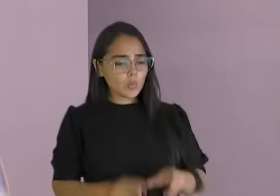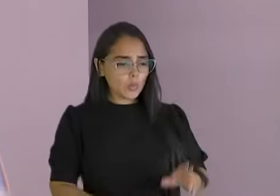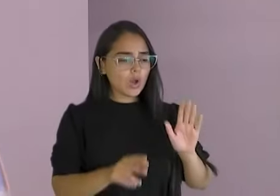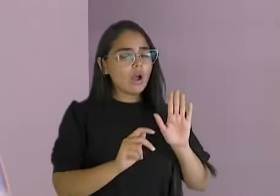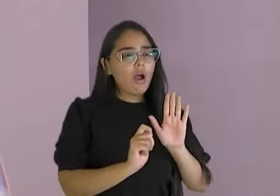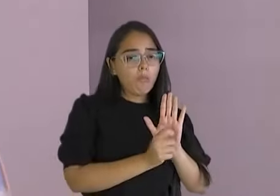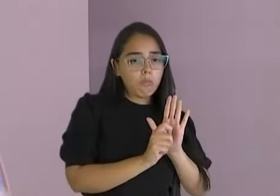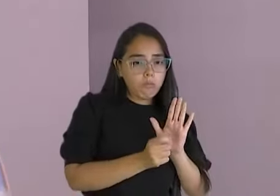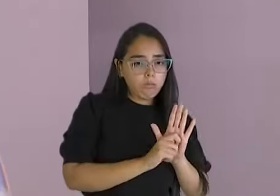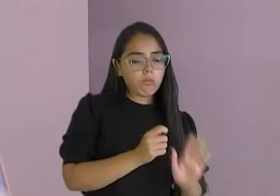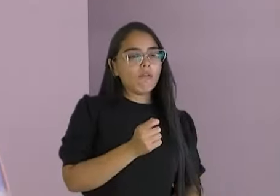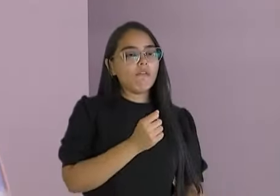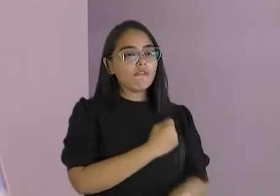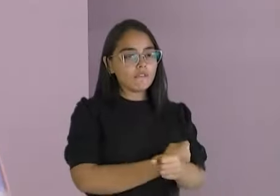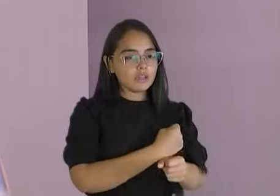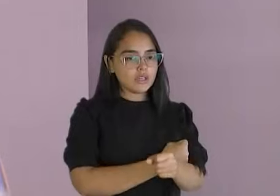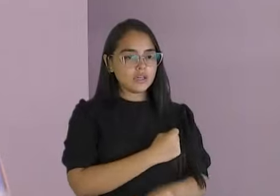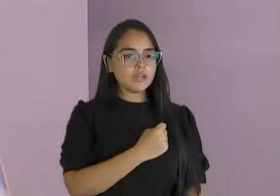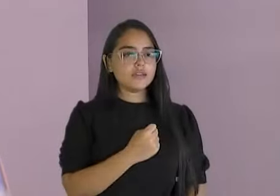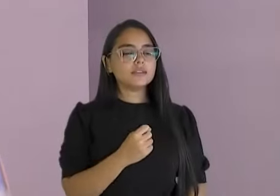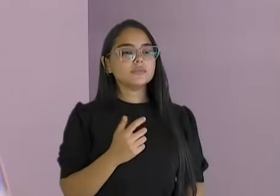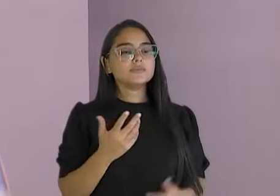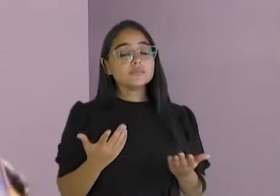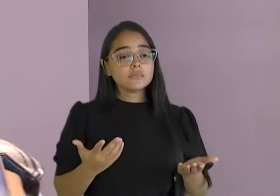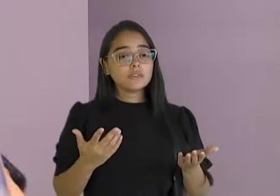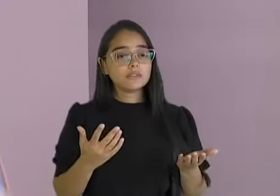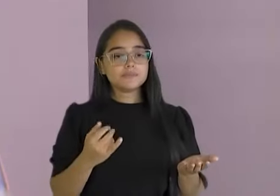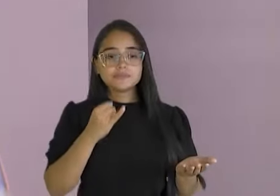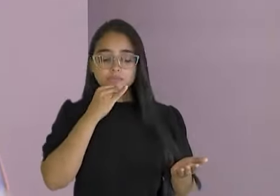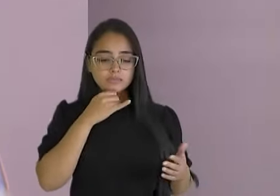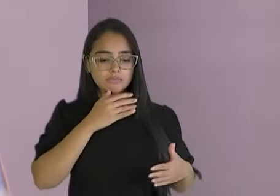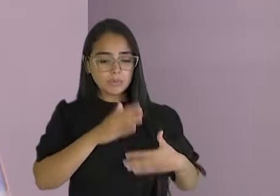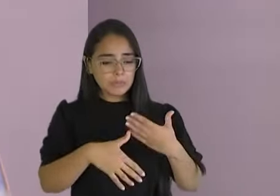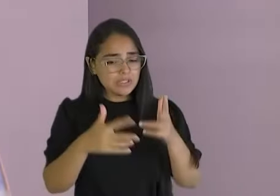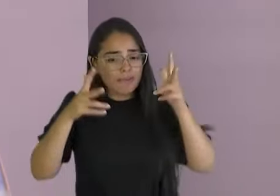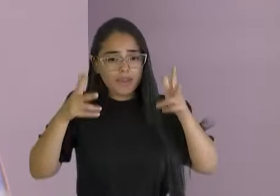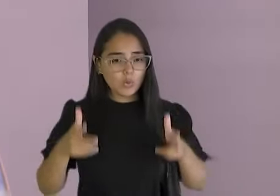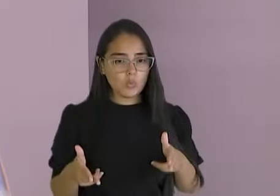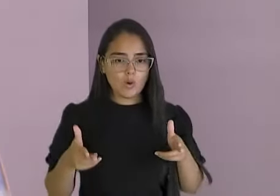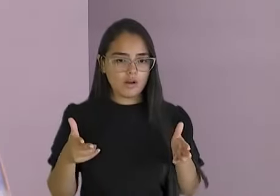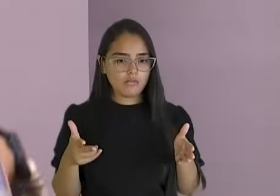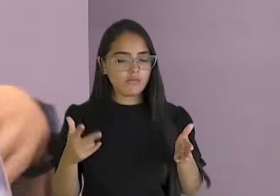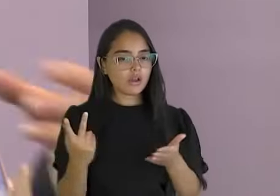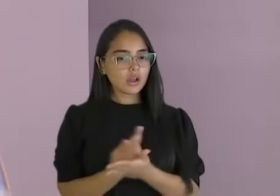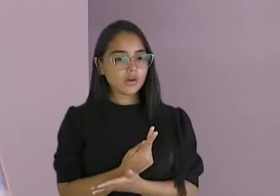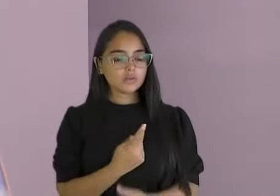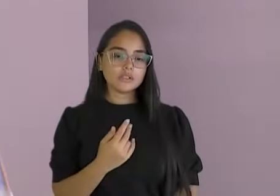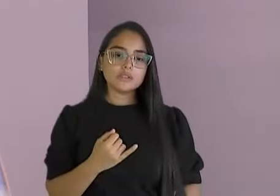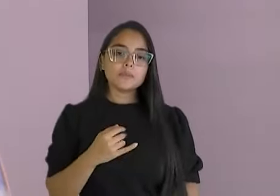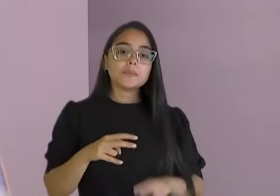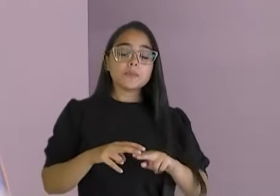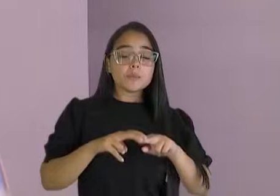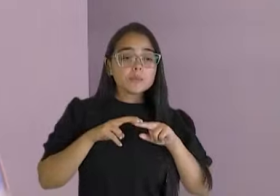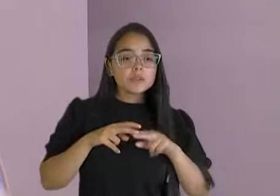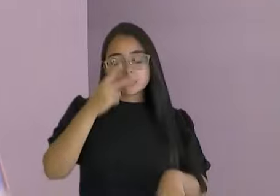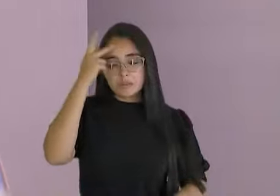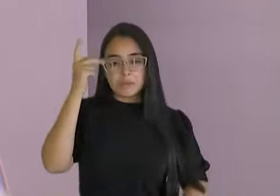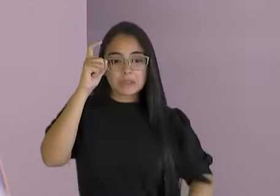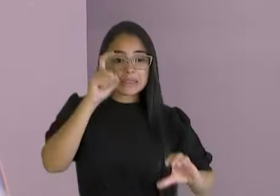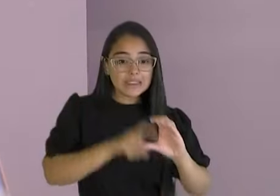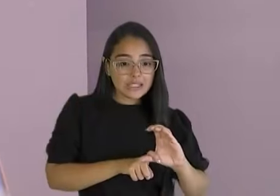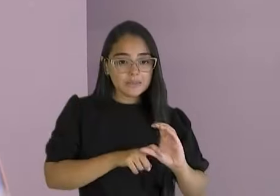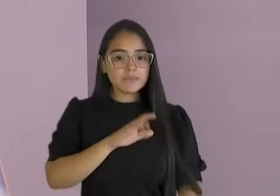sistema dopaminérgico e nosso sistema de recompensa. Então, o processo é o mesmo que acontece, né? Então, por isso que as pessoas ficam dependentes. A